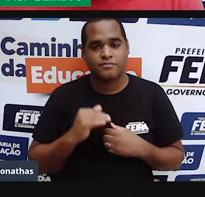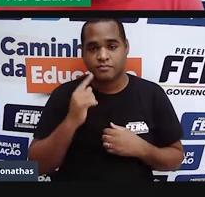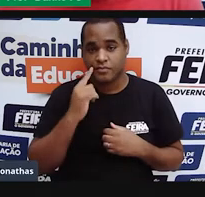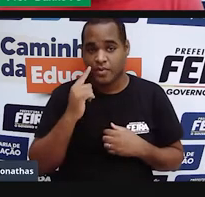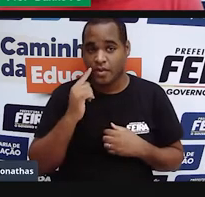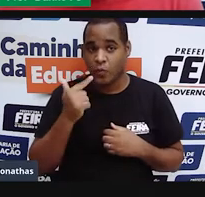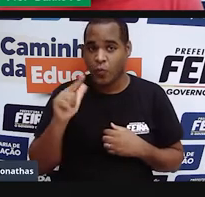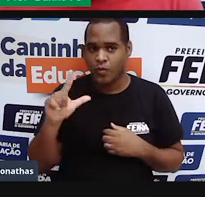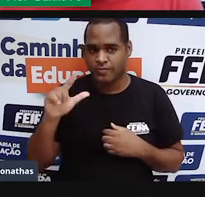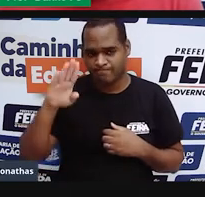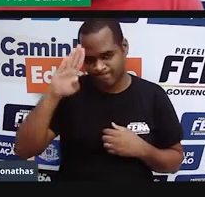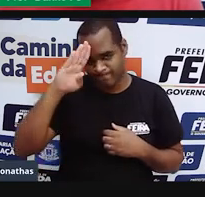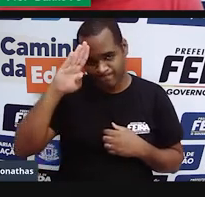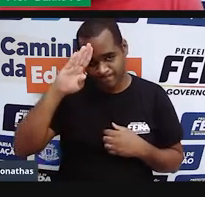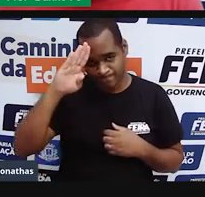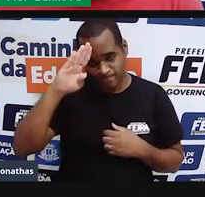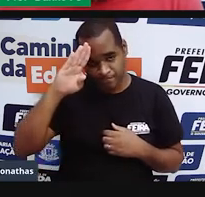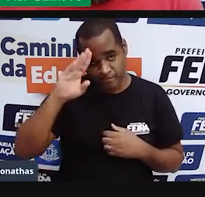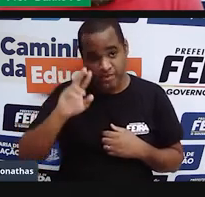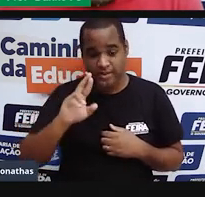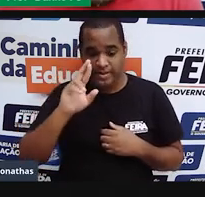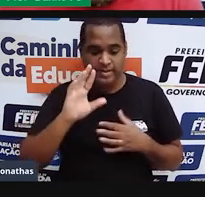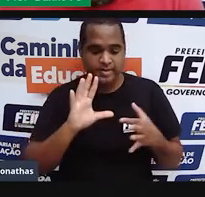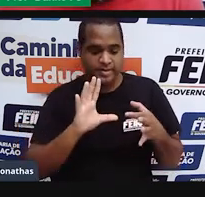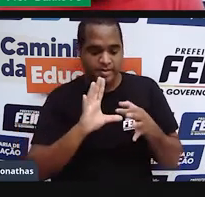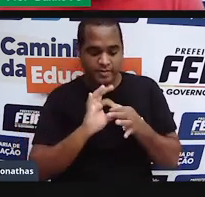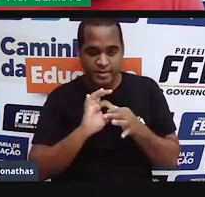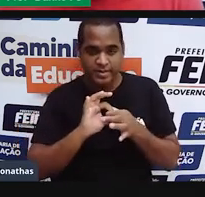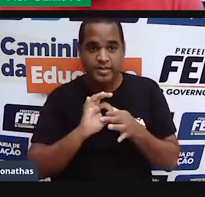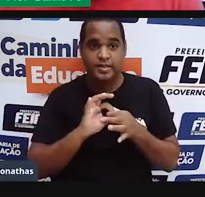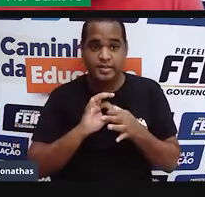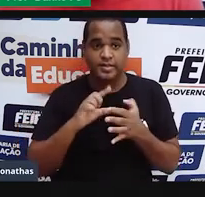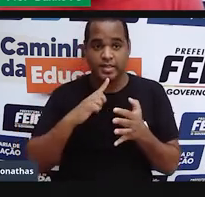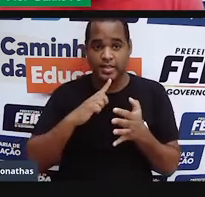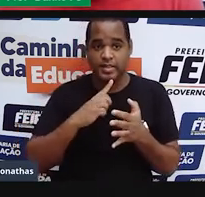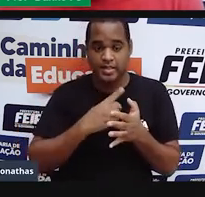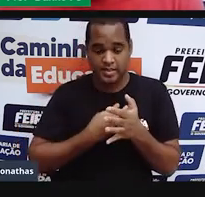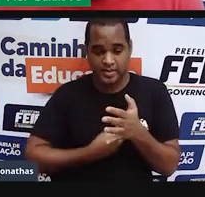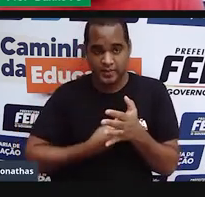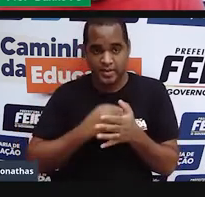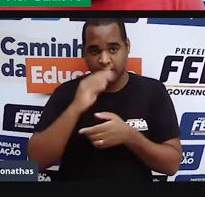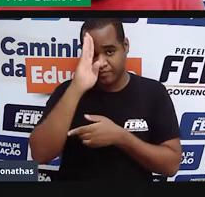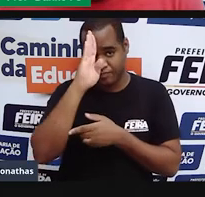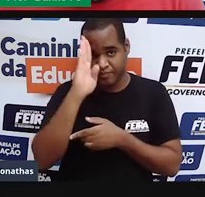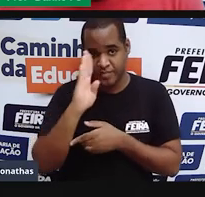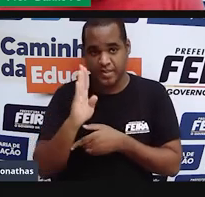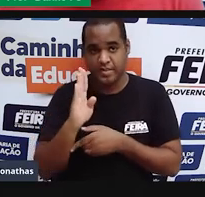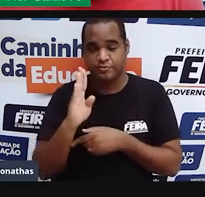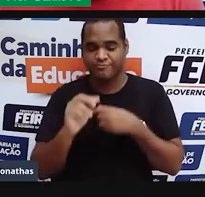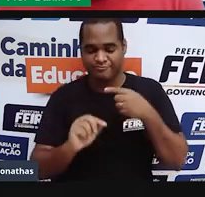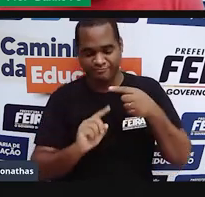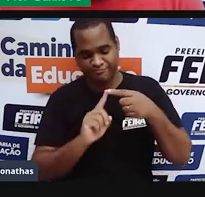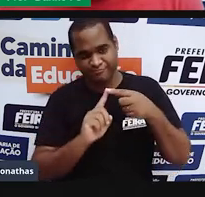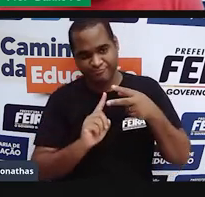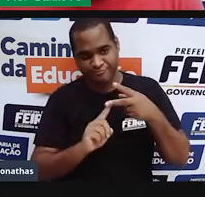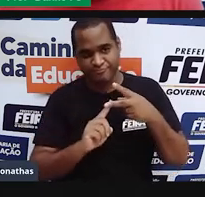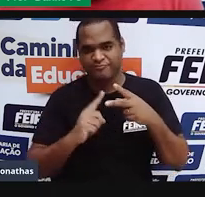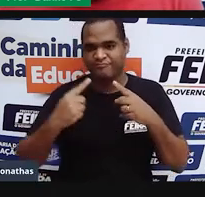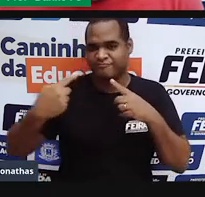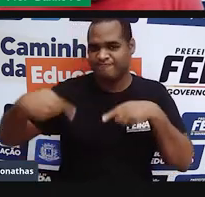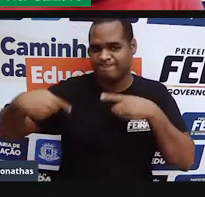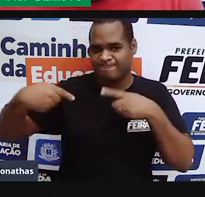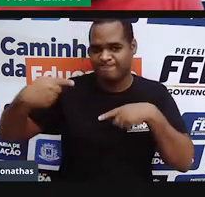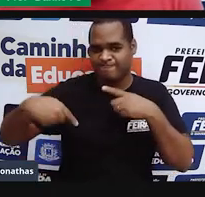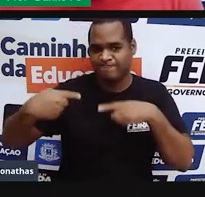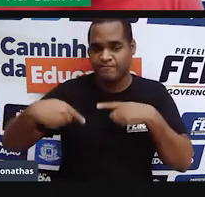maiores conflitos militares que envolveu o Brasil e o maior conflito militar que aconteceu aqui